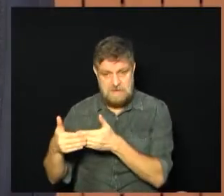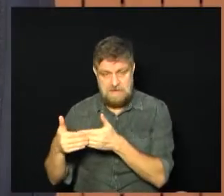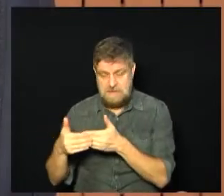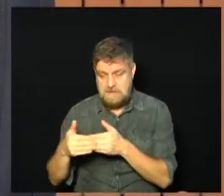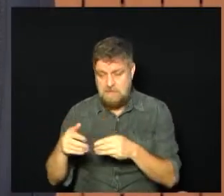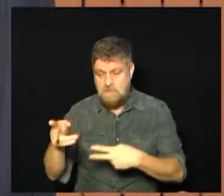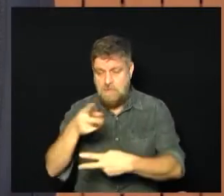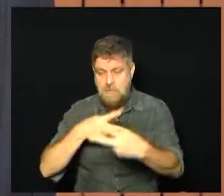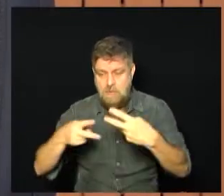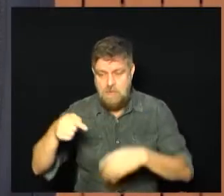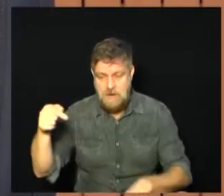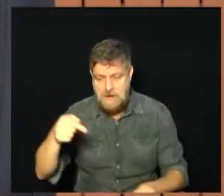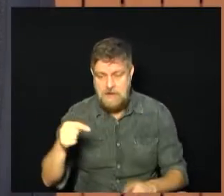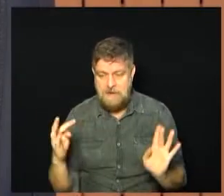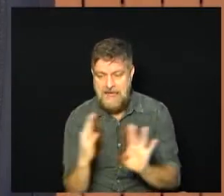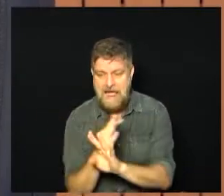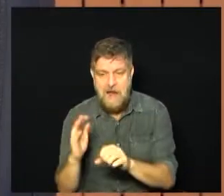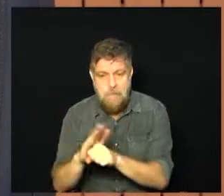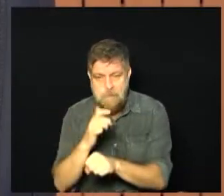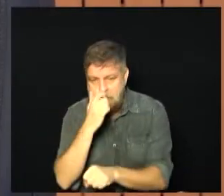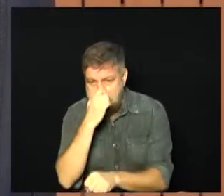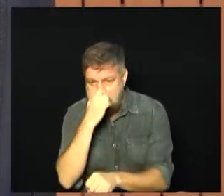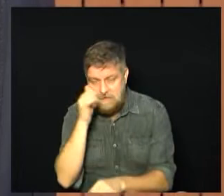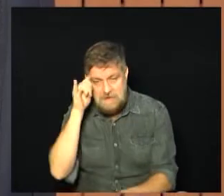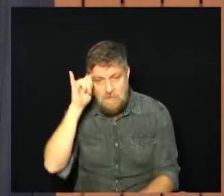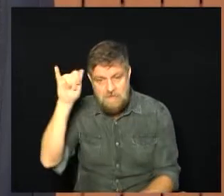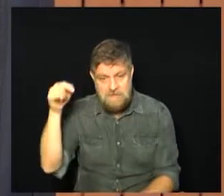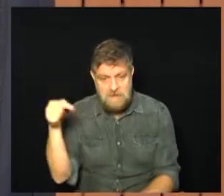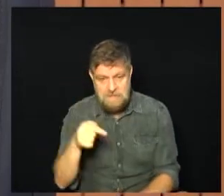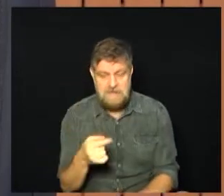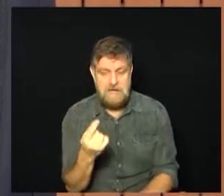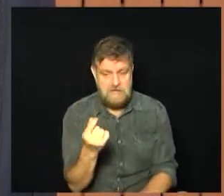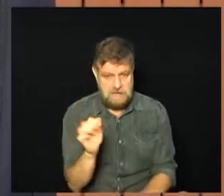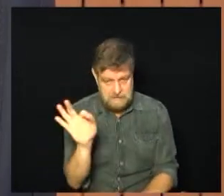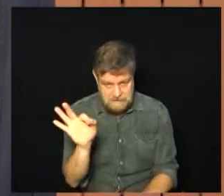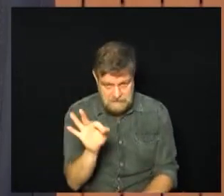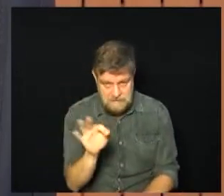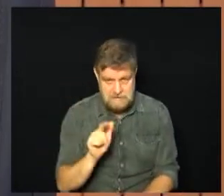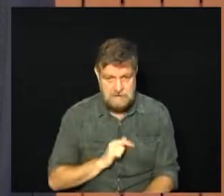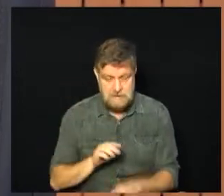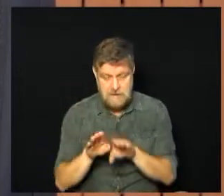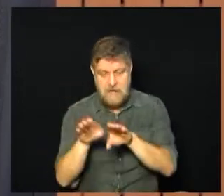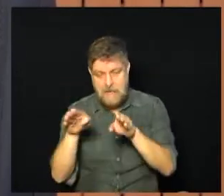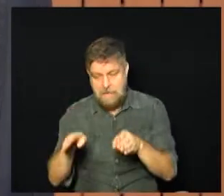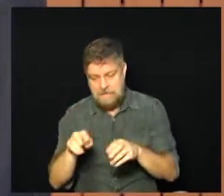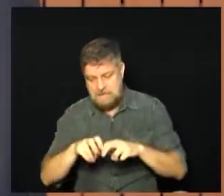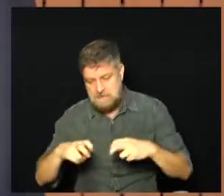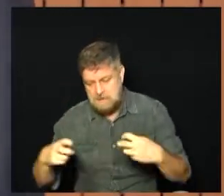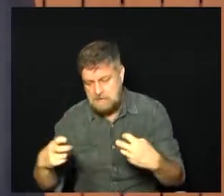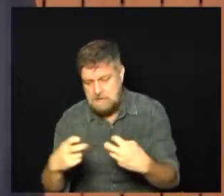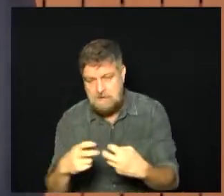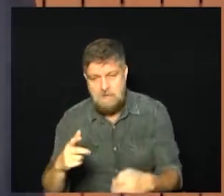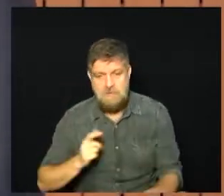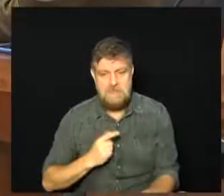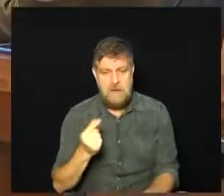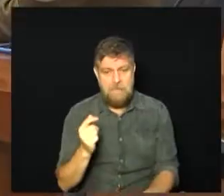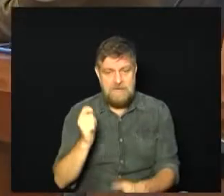poderia repensar, ter a taxa, mas abrir mão ou da mesa ou da taxa do